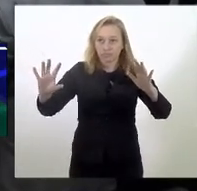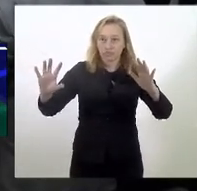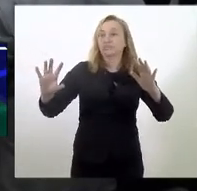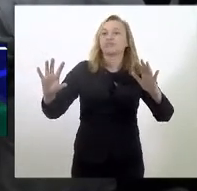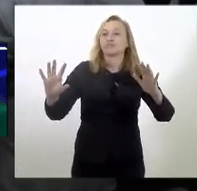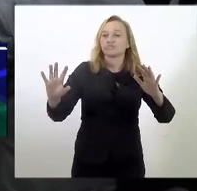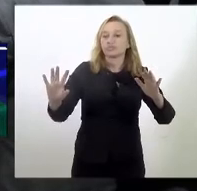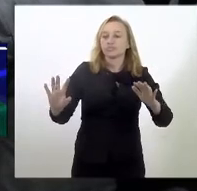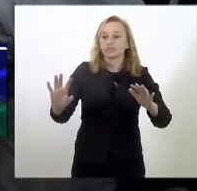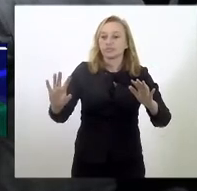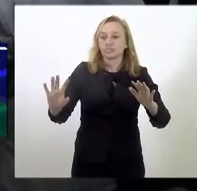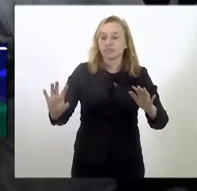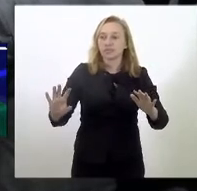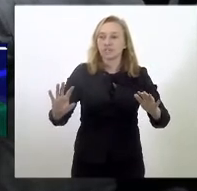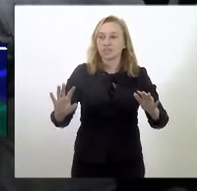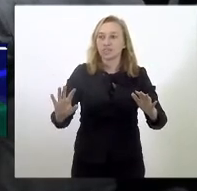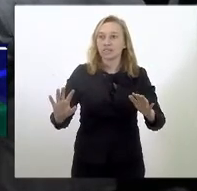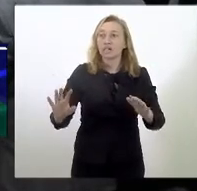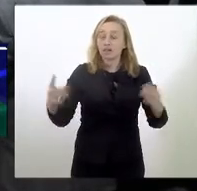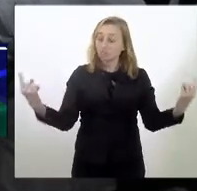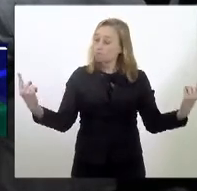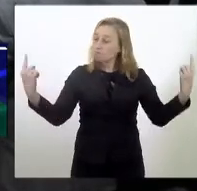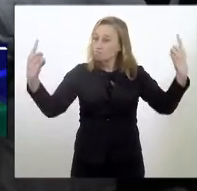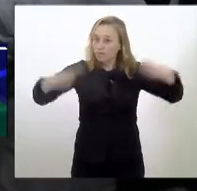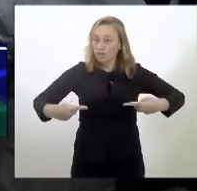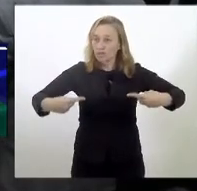ó liberdade,